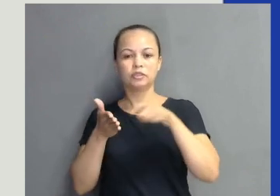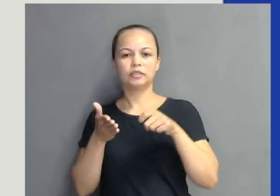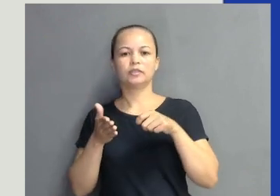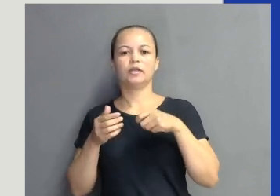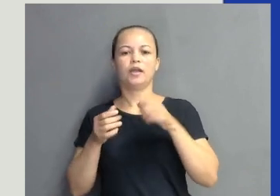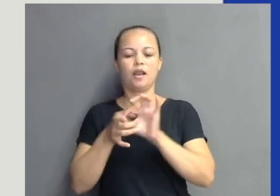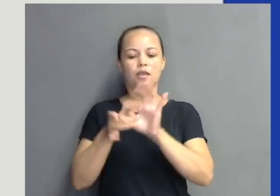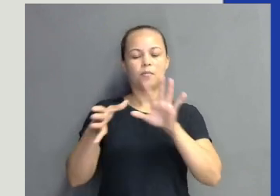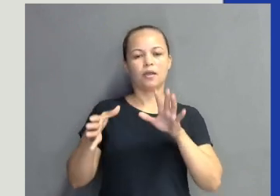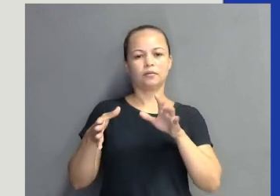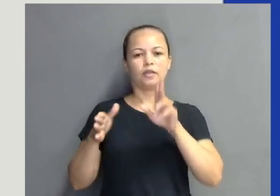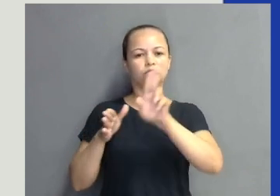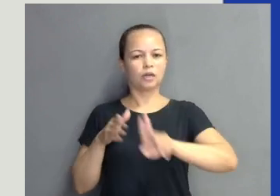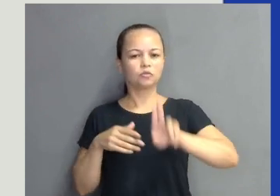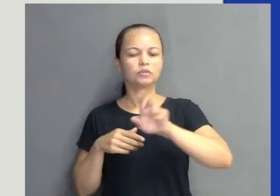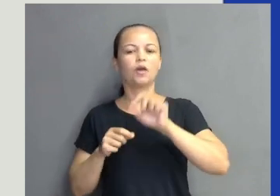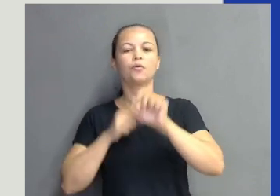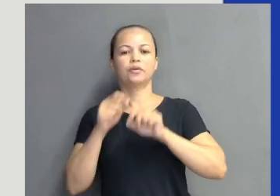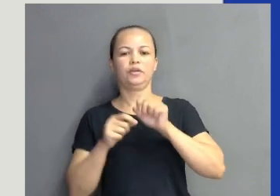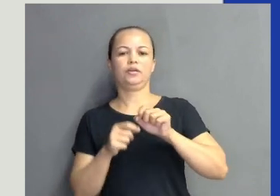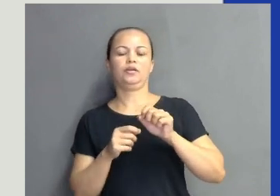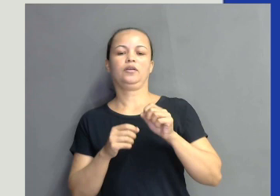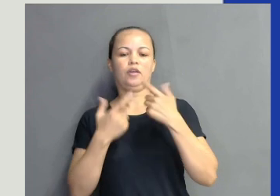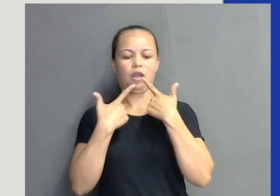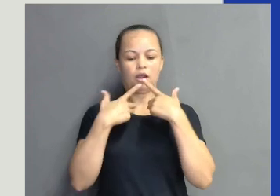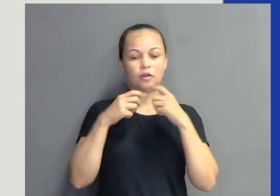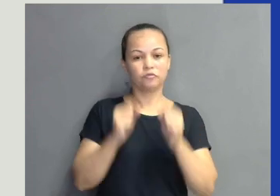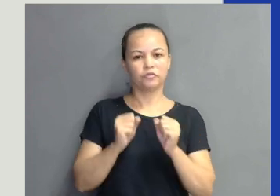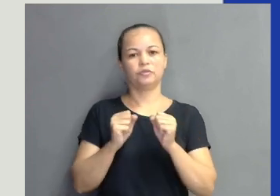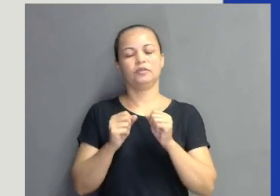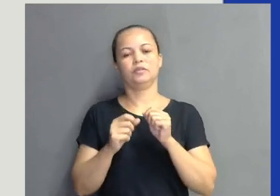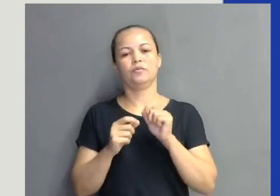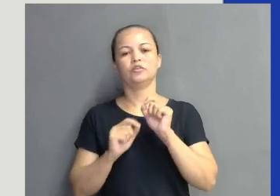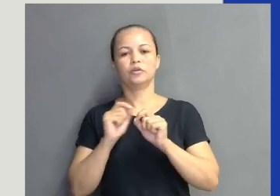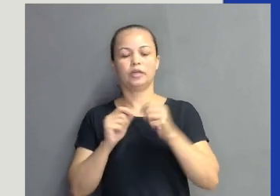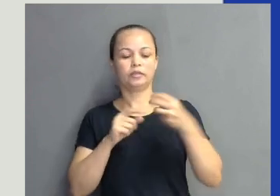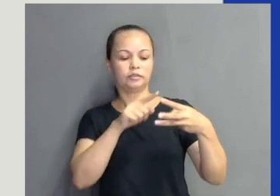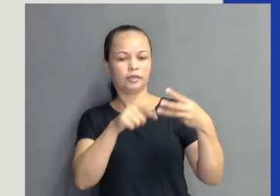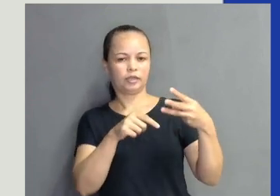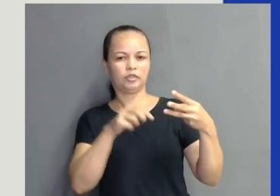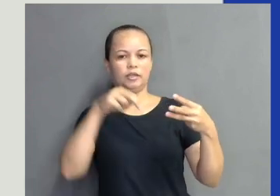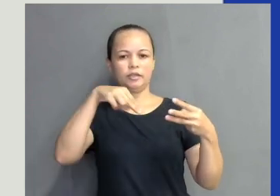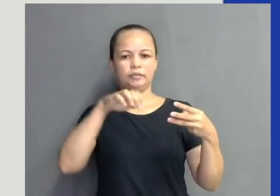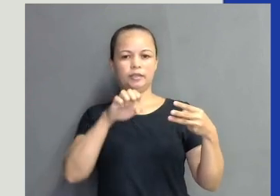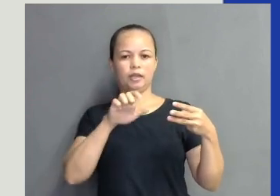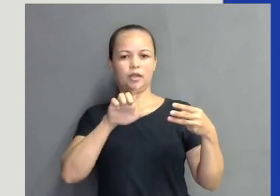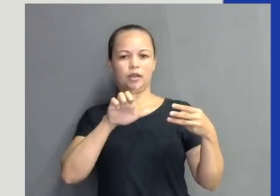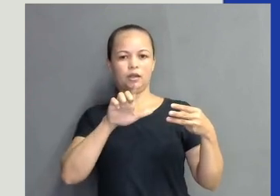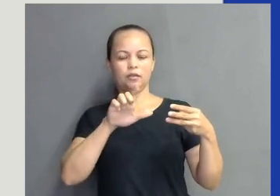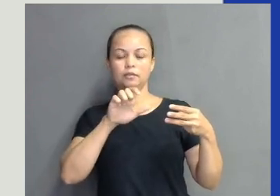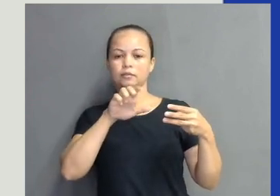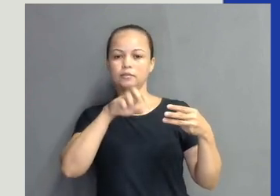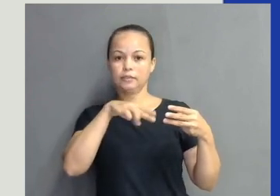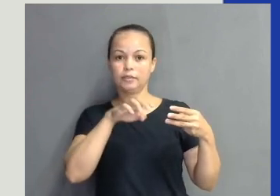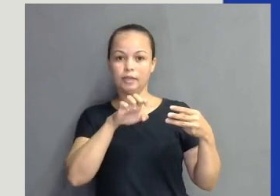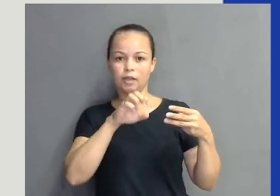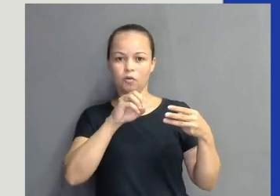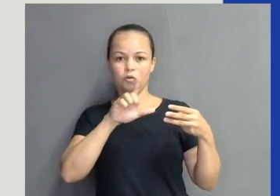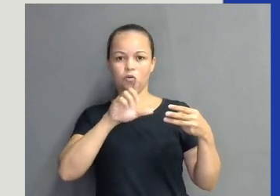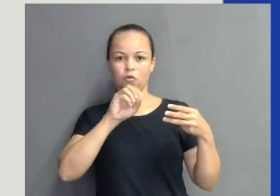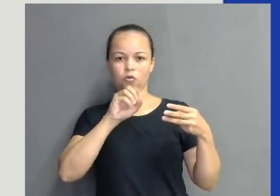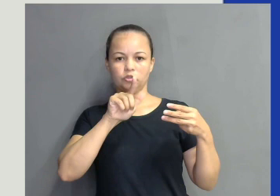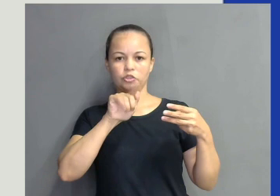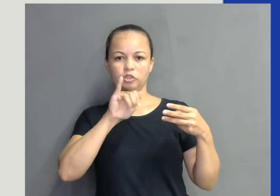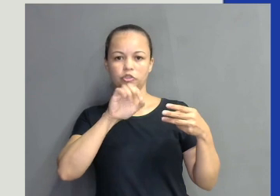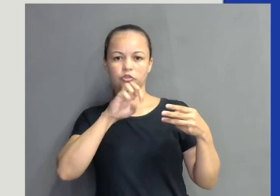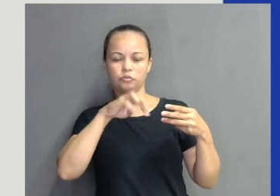de linguagem, que eu destaquei aqui 3 para vocês, tá? Que é o neologismo, que é o emprego de palavras novas, né, derivadas